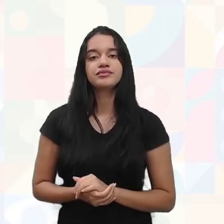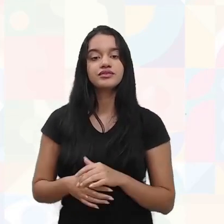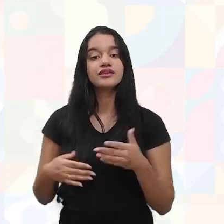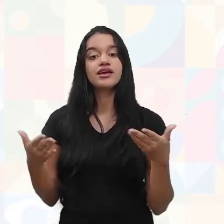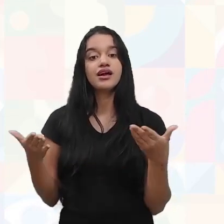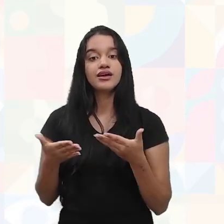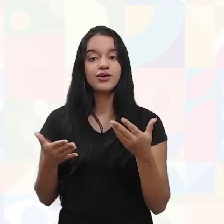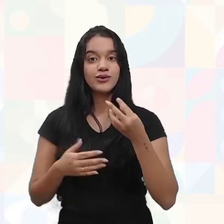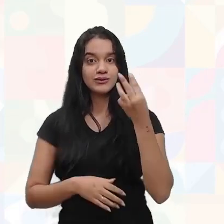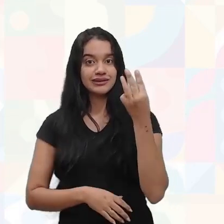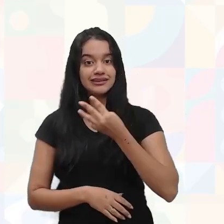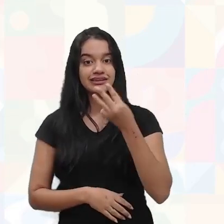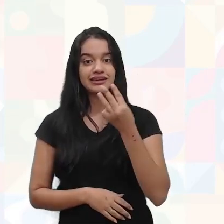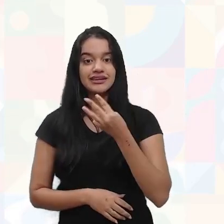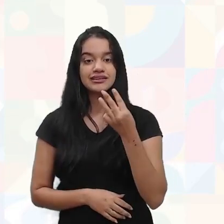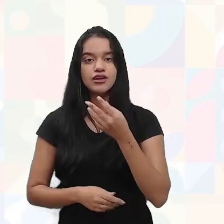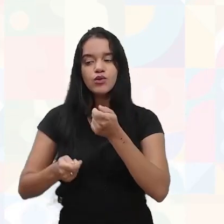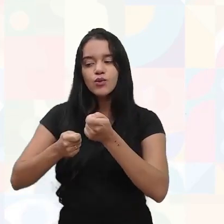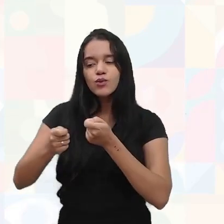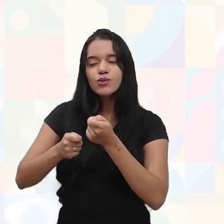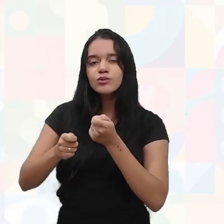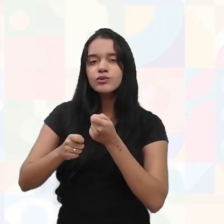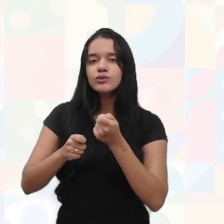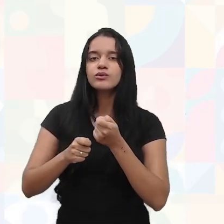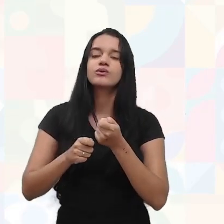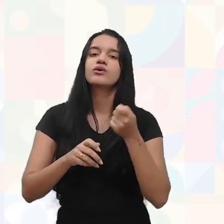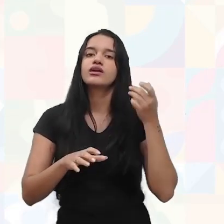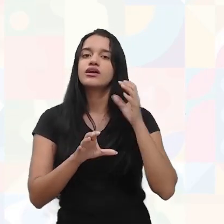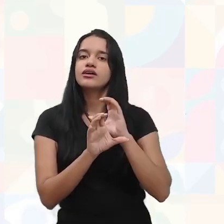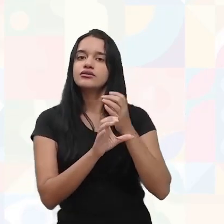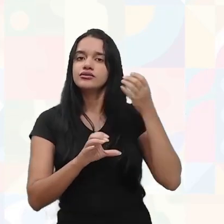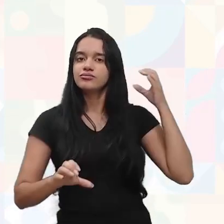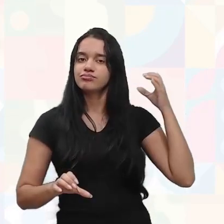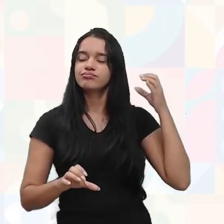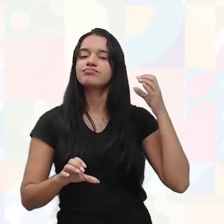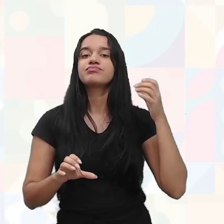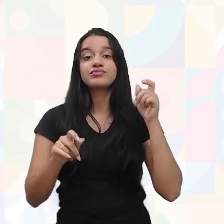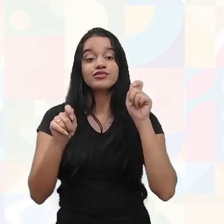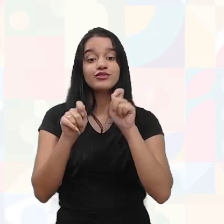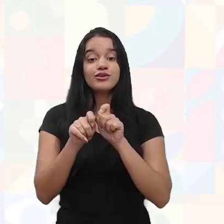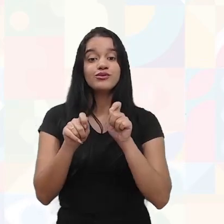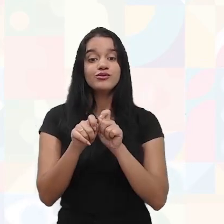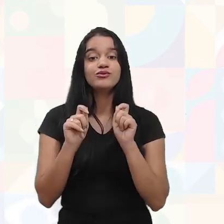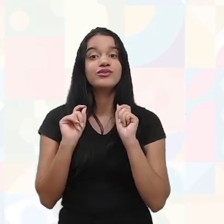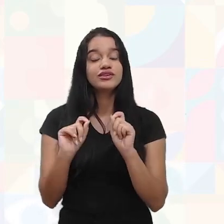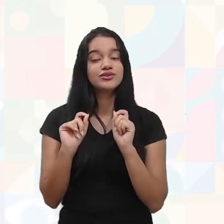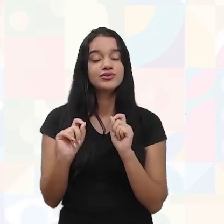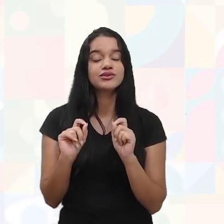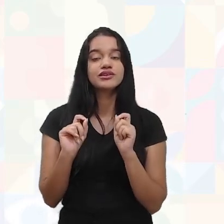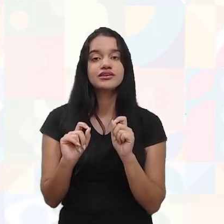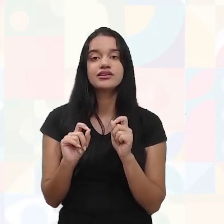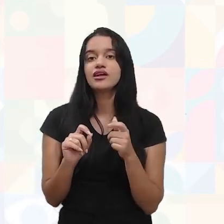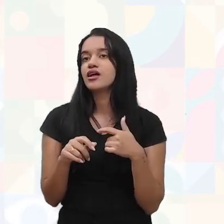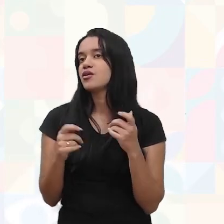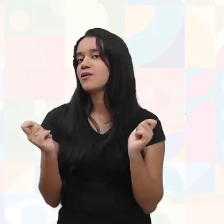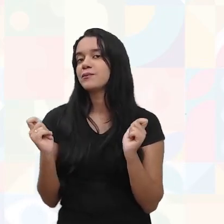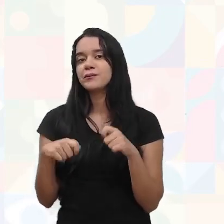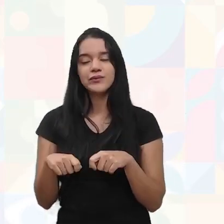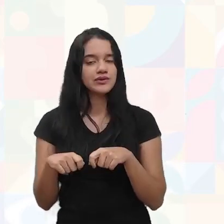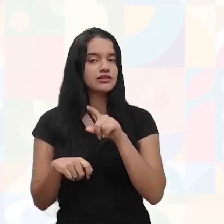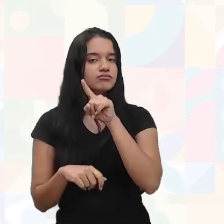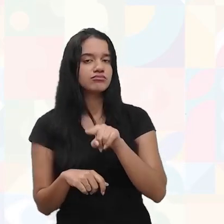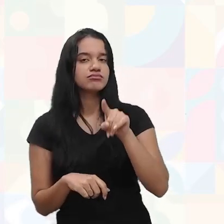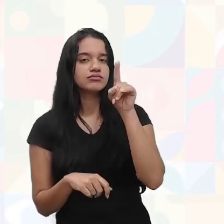Já o terceiro nível, que é o controle de engenharia, se faz a eliminação, quando não é possível a eliminação,